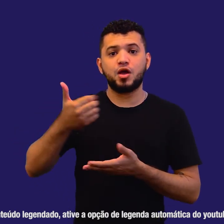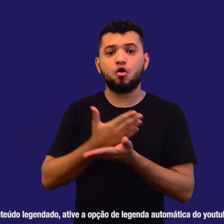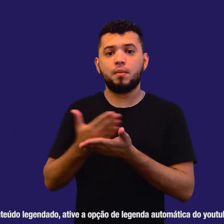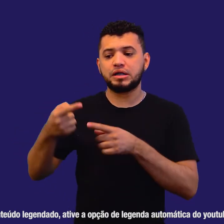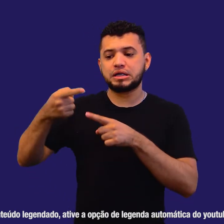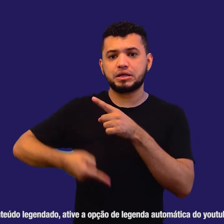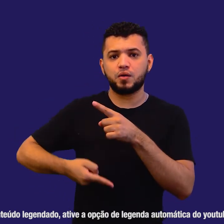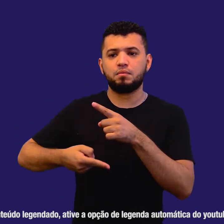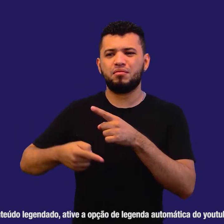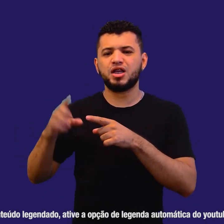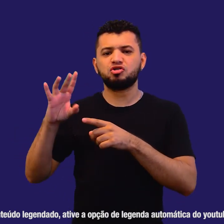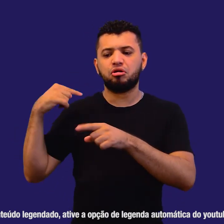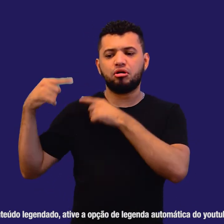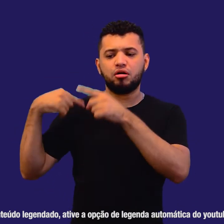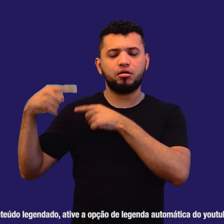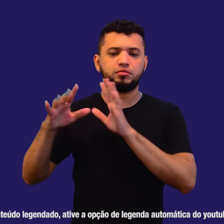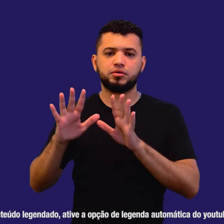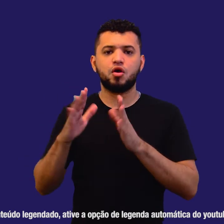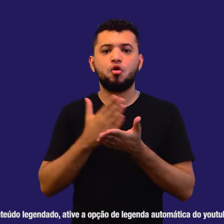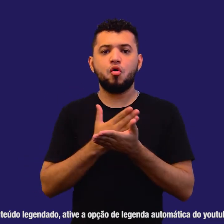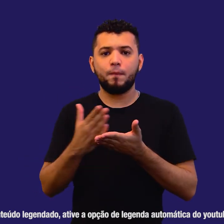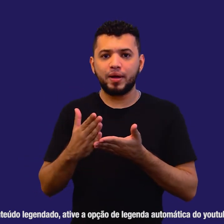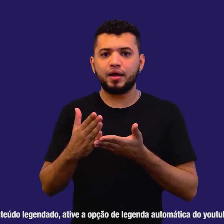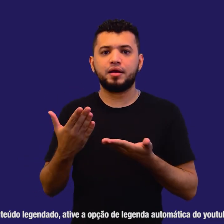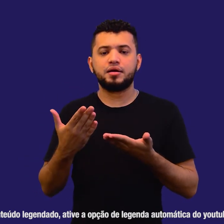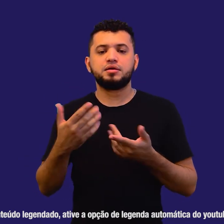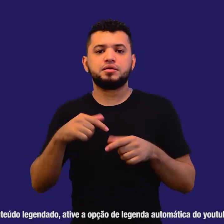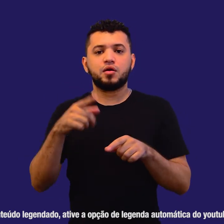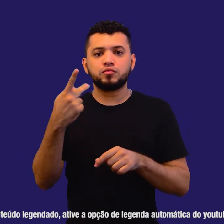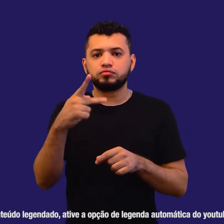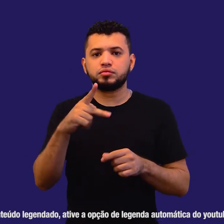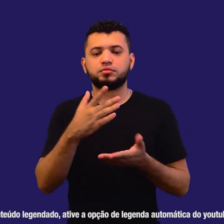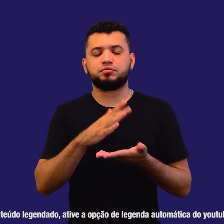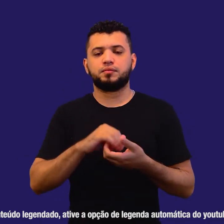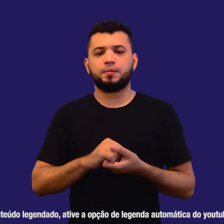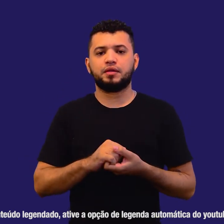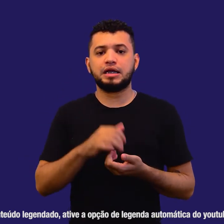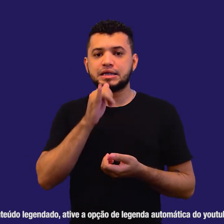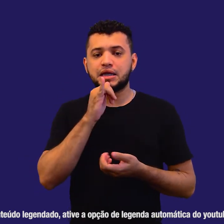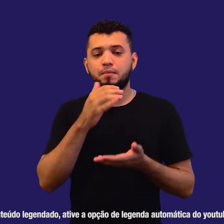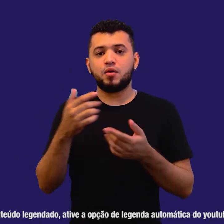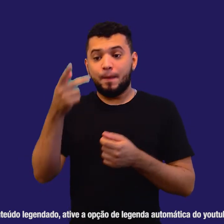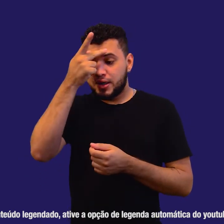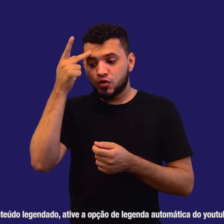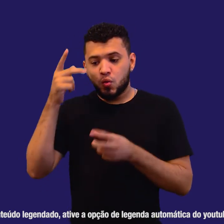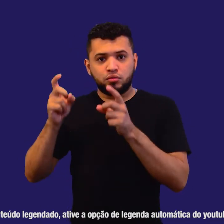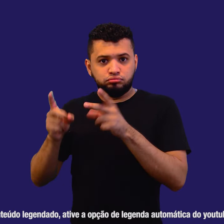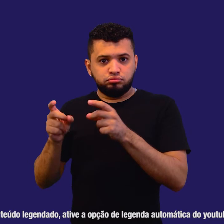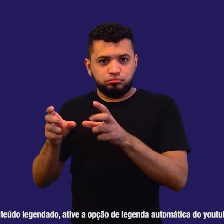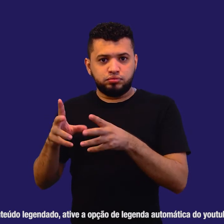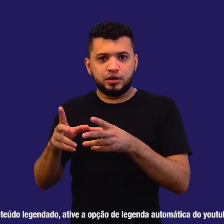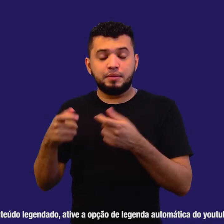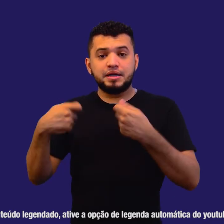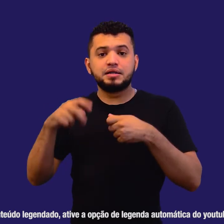visão tradicional, né? Com pequenas atitudes e com pequenos gestos, né? Por exemplo, um olhar desse comerciante sobre a cadeia produtiva do